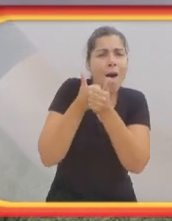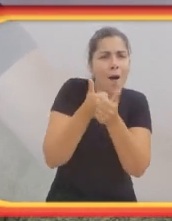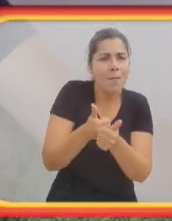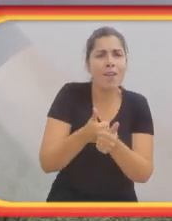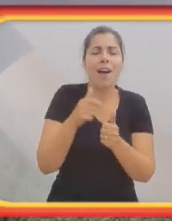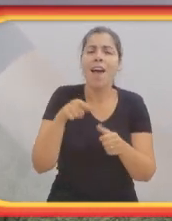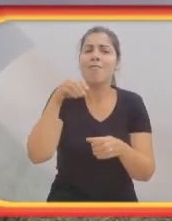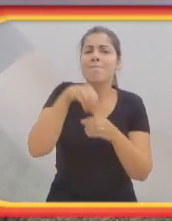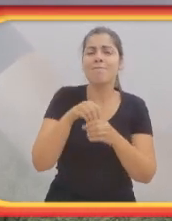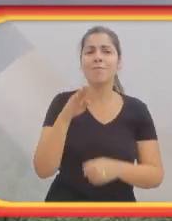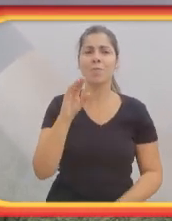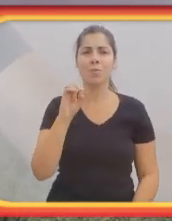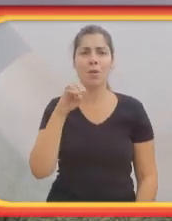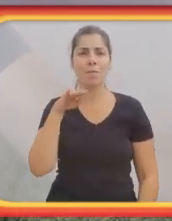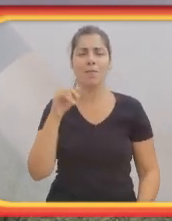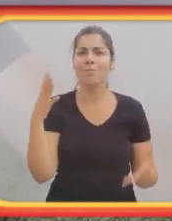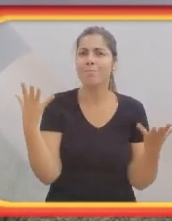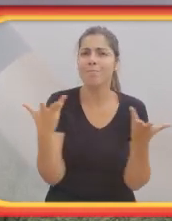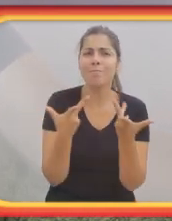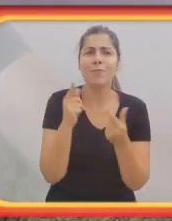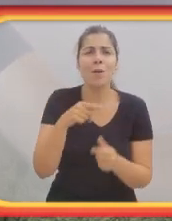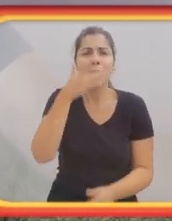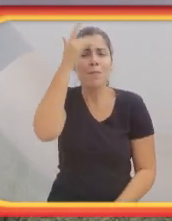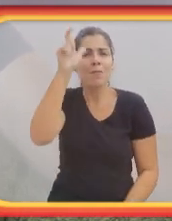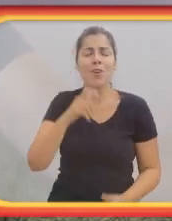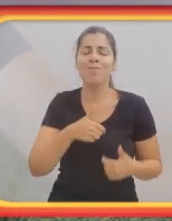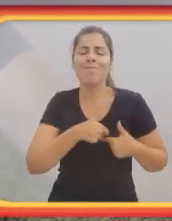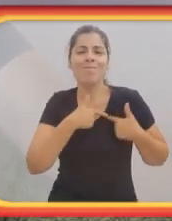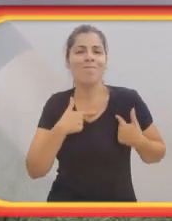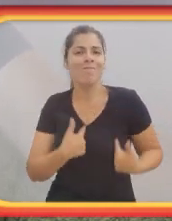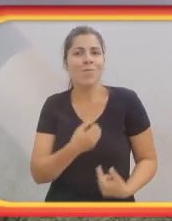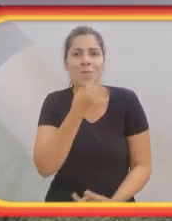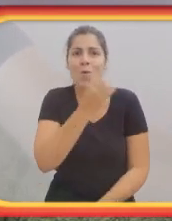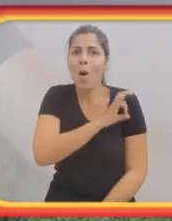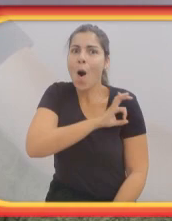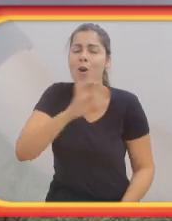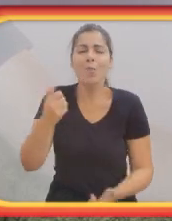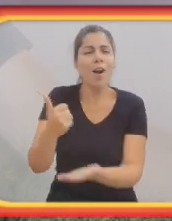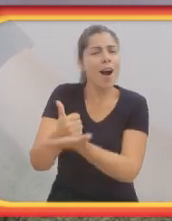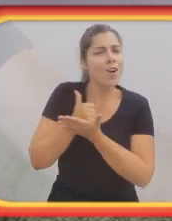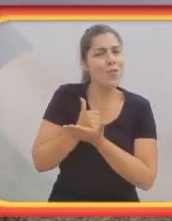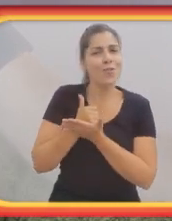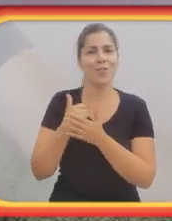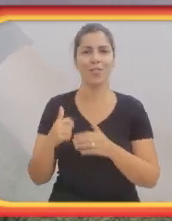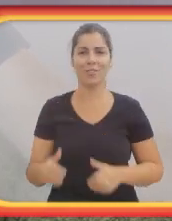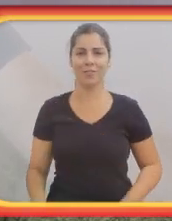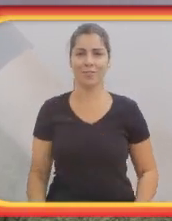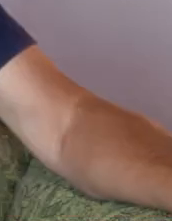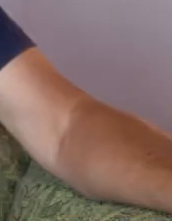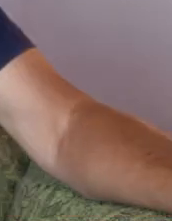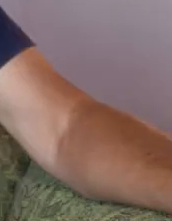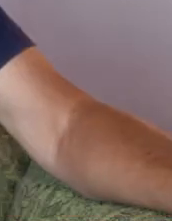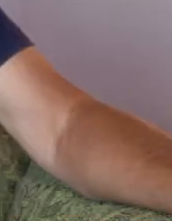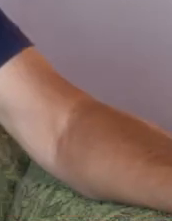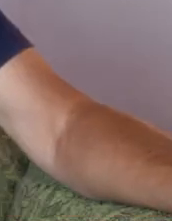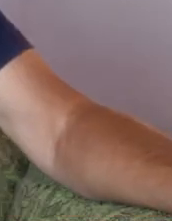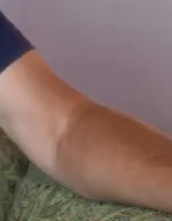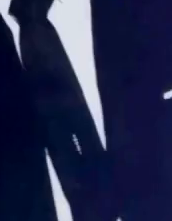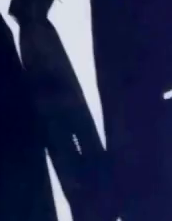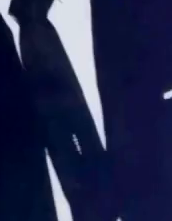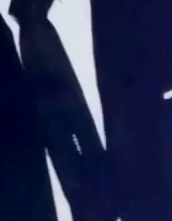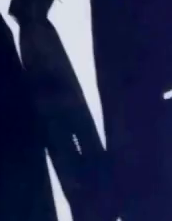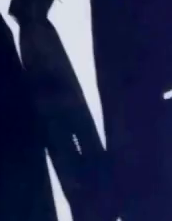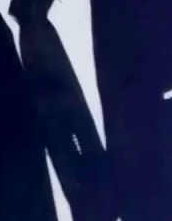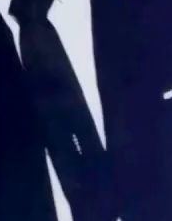incrível, mas era uma pessoa de um coração fabuloso e me ajudou